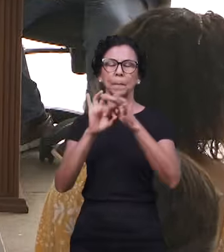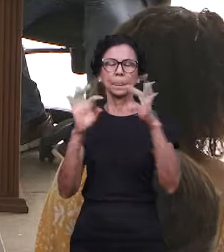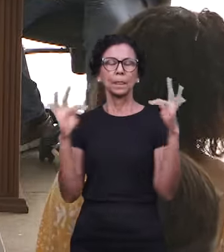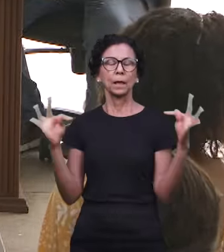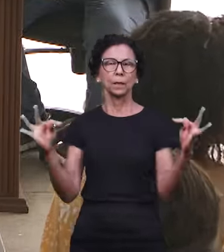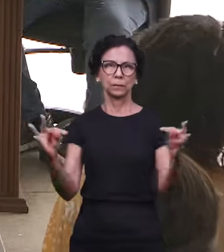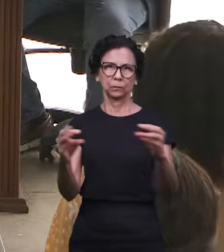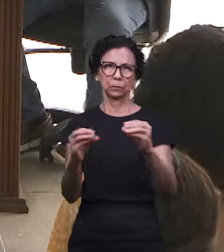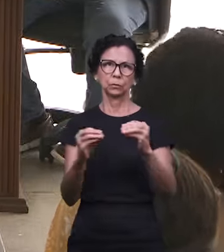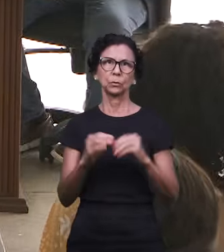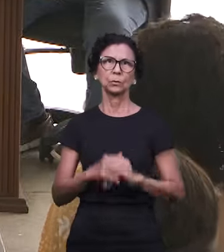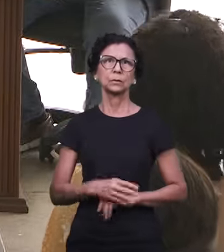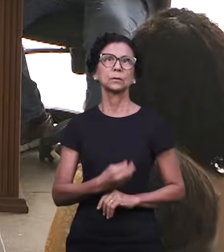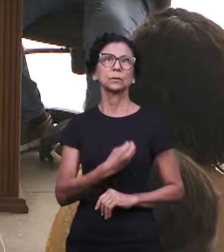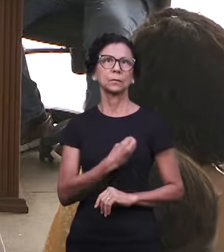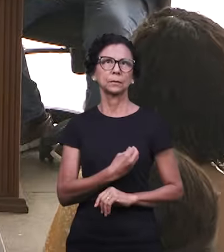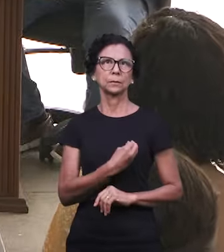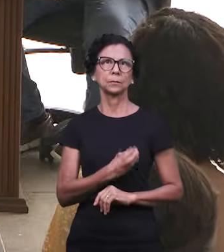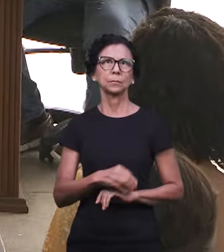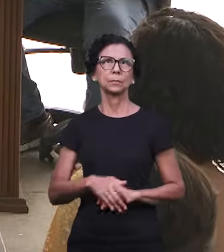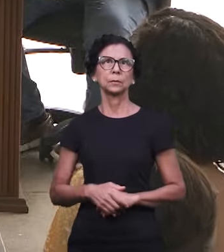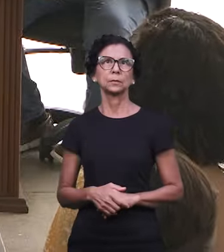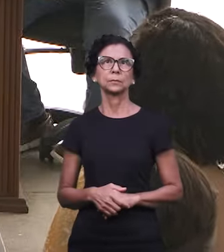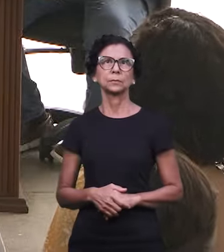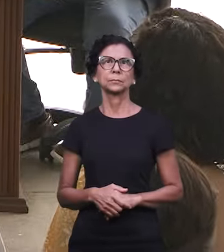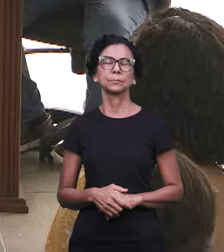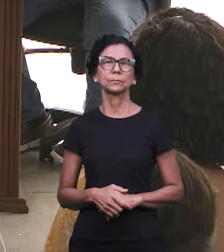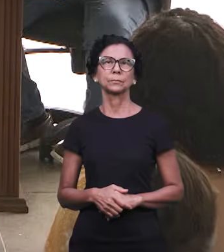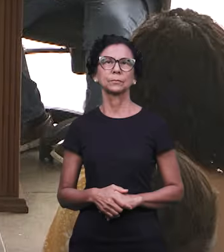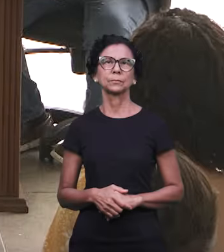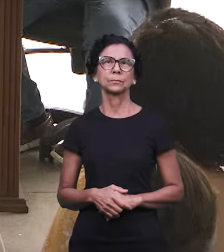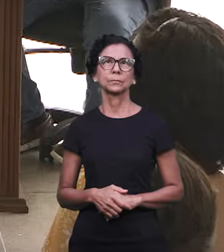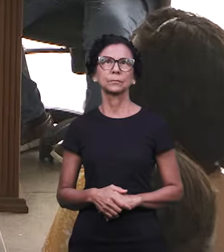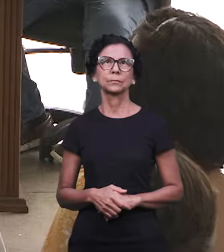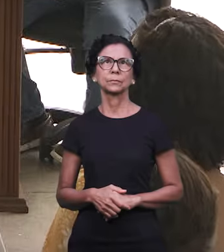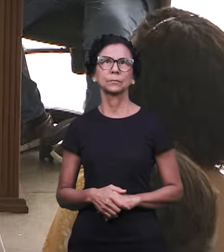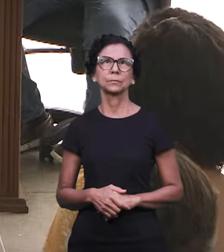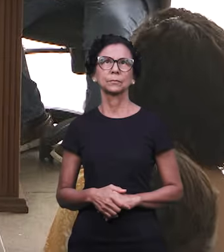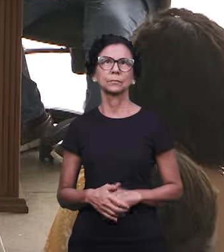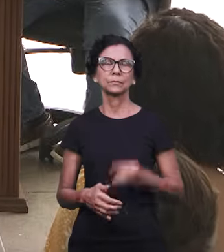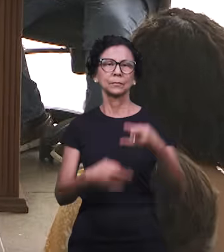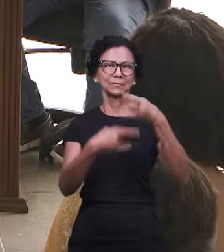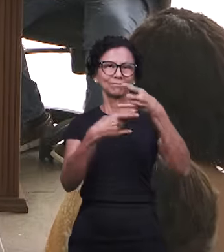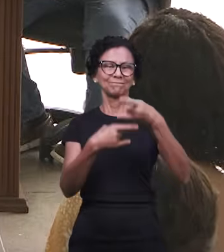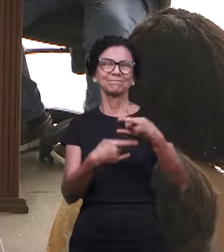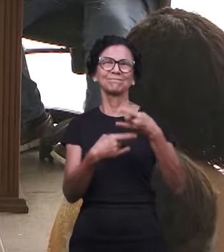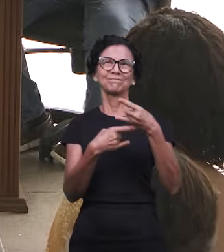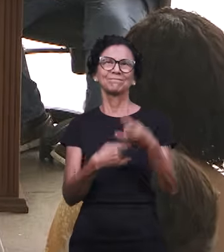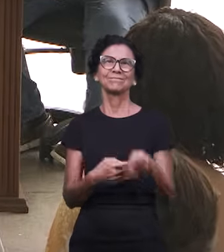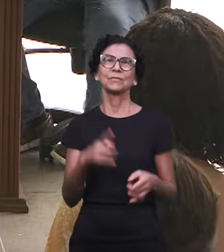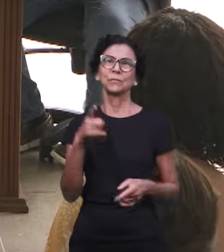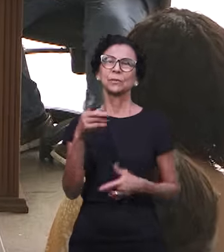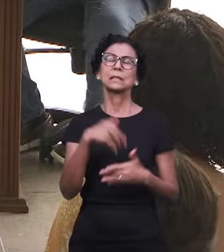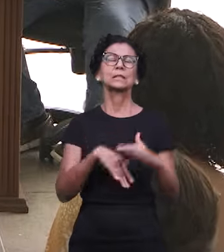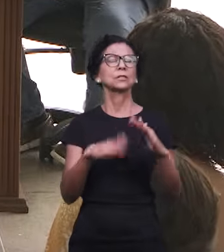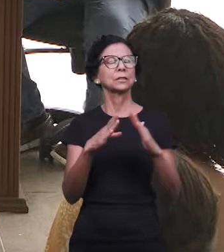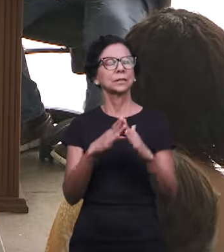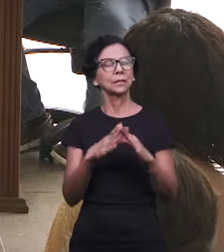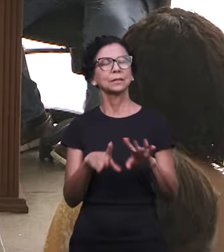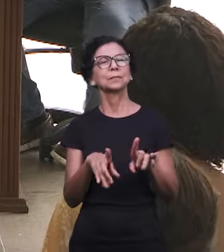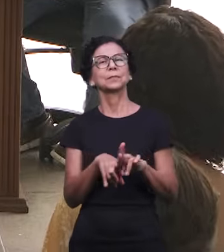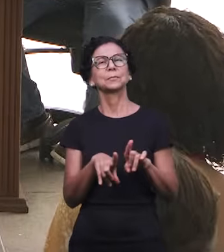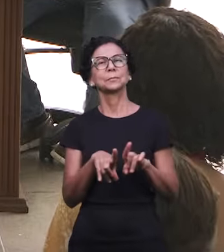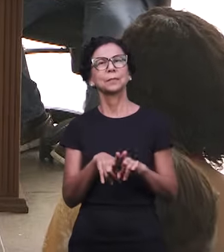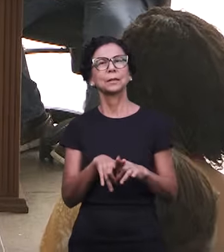irmãos todos estão participando fazem agora. parte dessa live, cantando. Todos os irmãos fazem parte dessa live. E você, inclusive, que está em casa